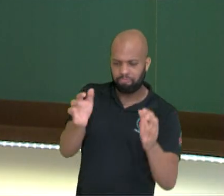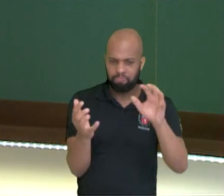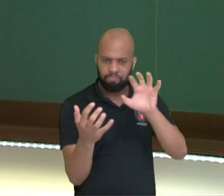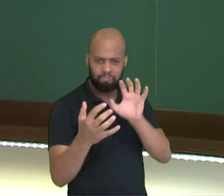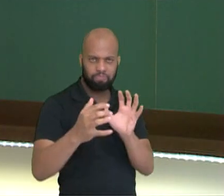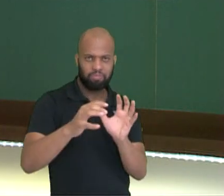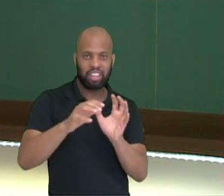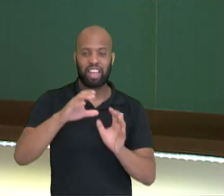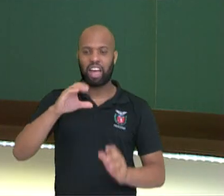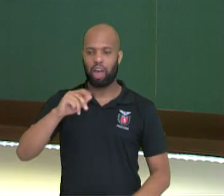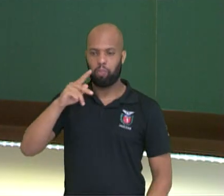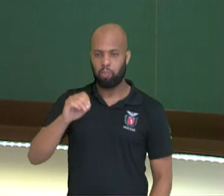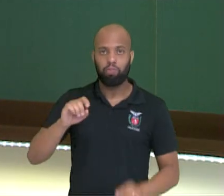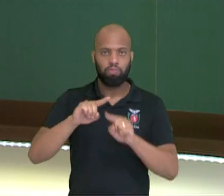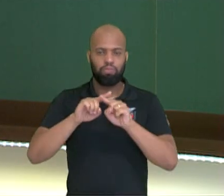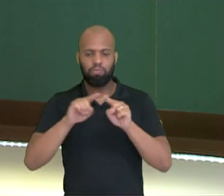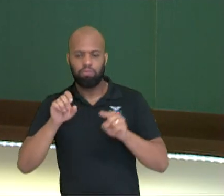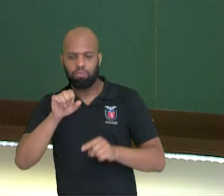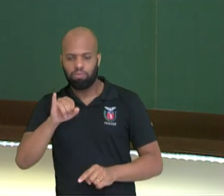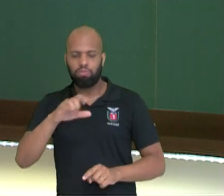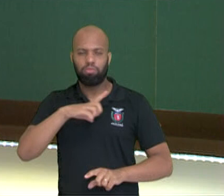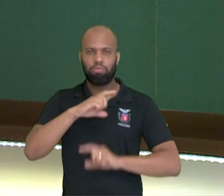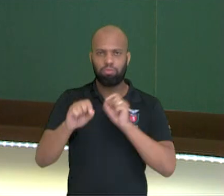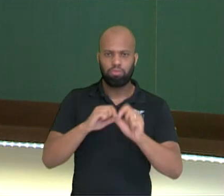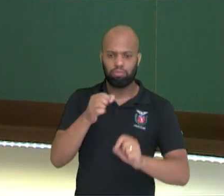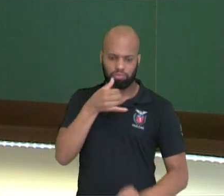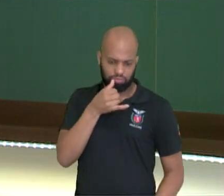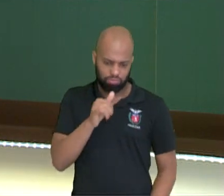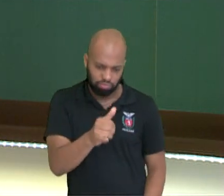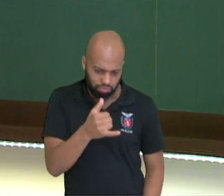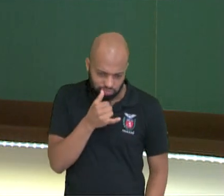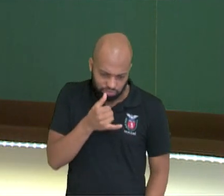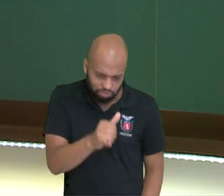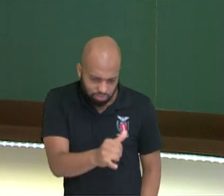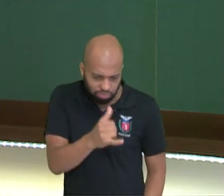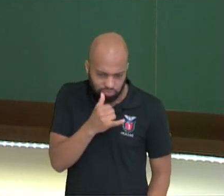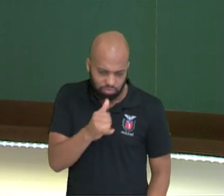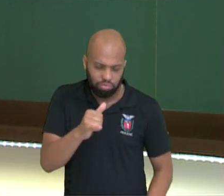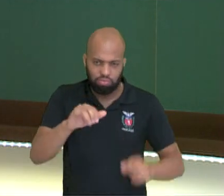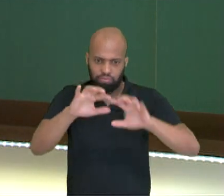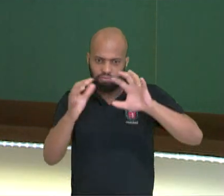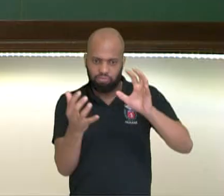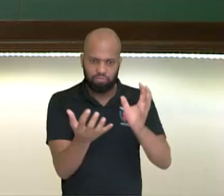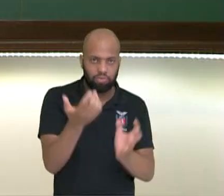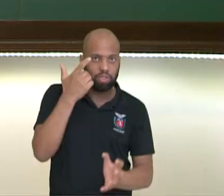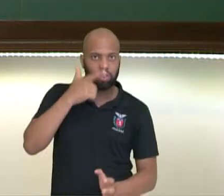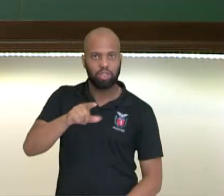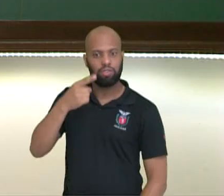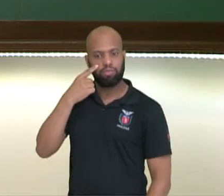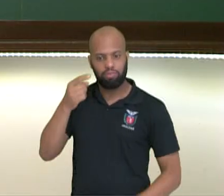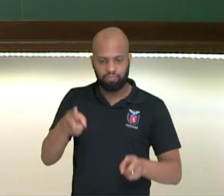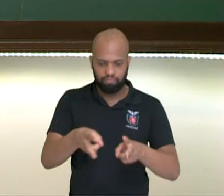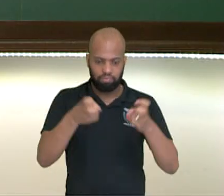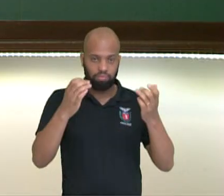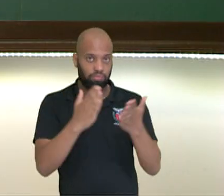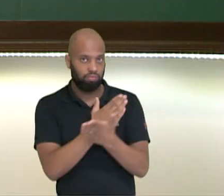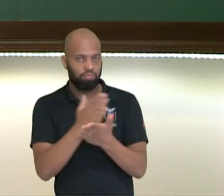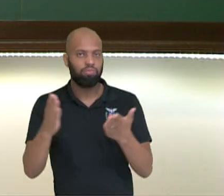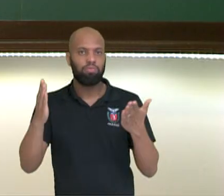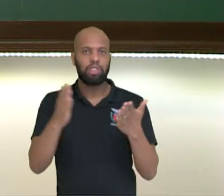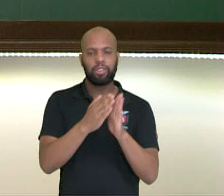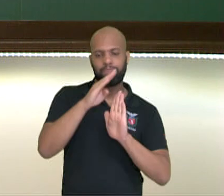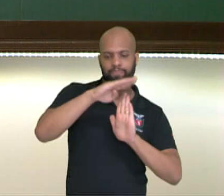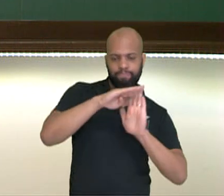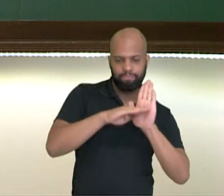material. Mas quando a gente eletriza, esse campo elétrico fica mais intenso e eu consigo ver propriedades como atração de